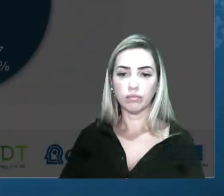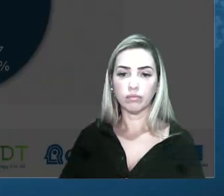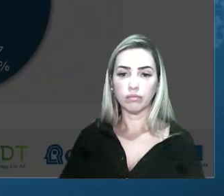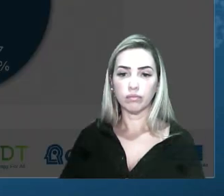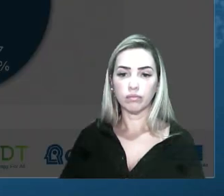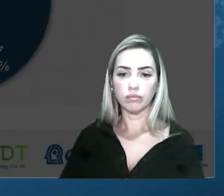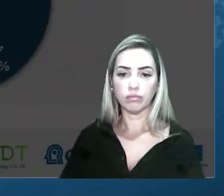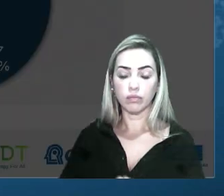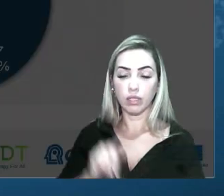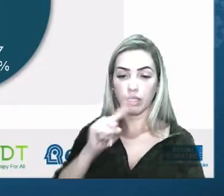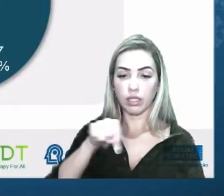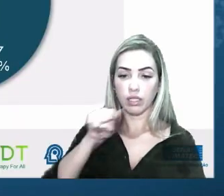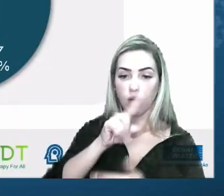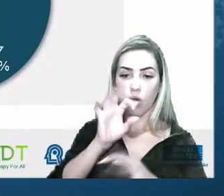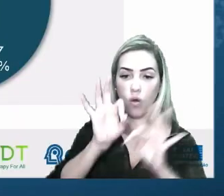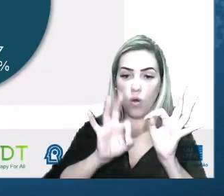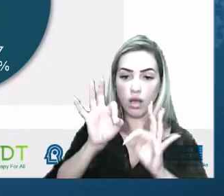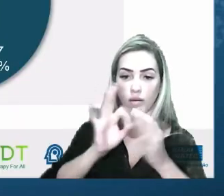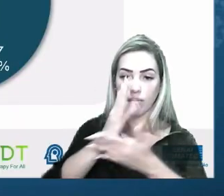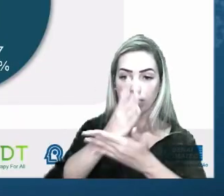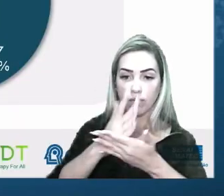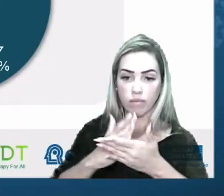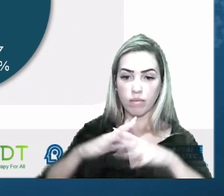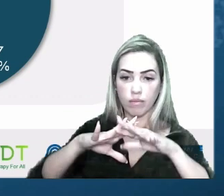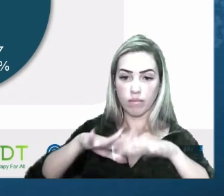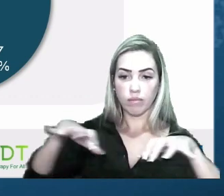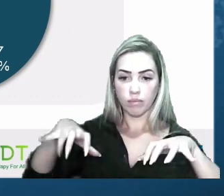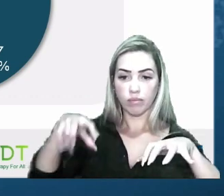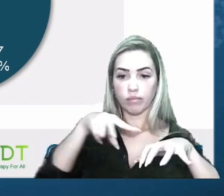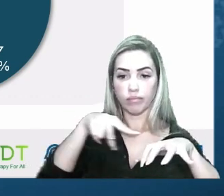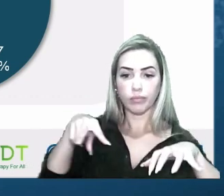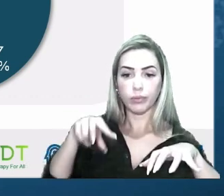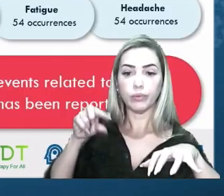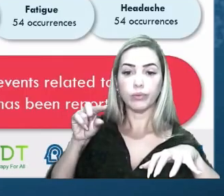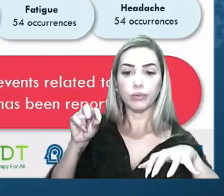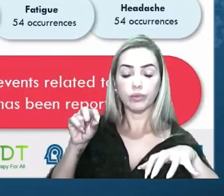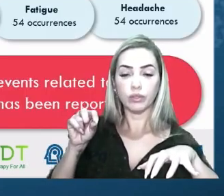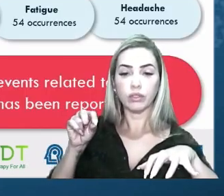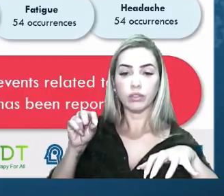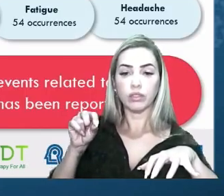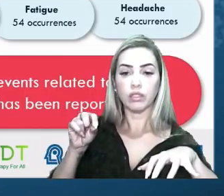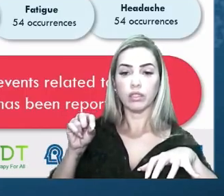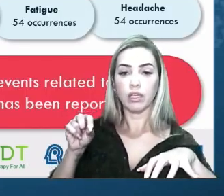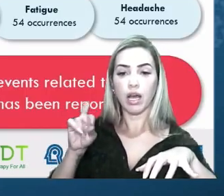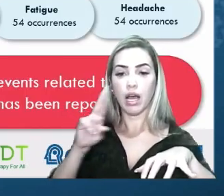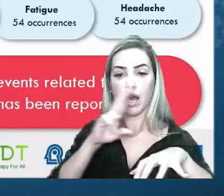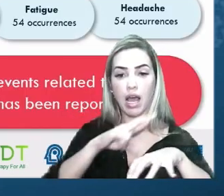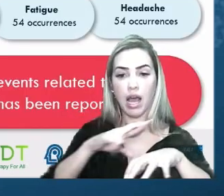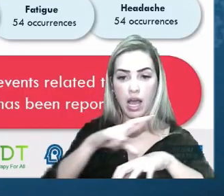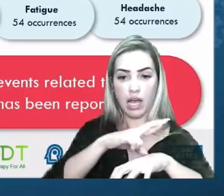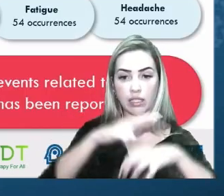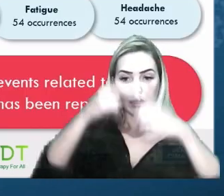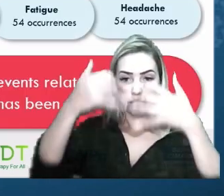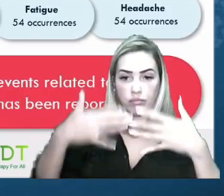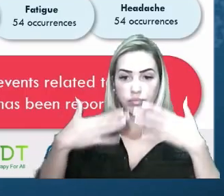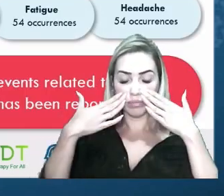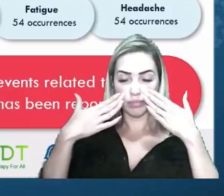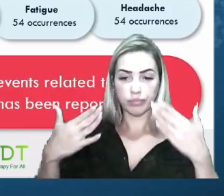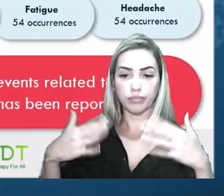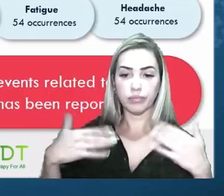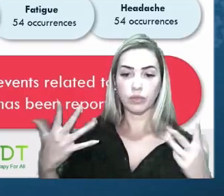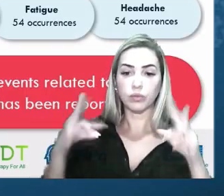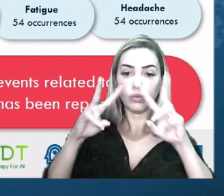essa distribuição aqui de raças declaradas. Em termos de